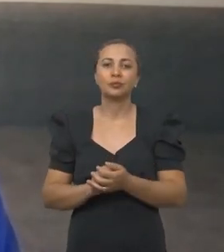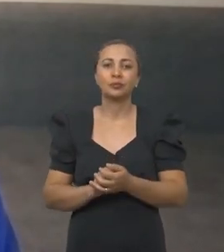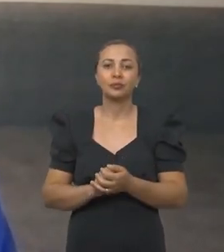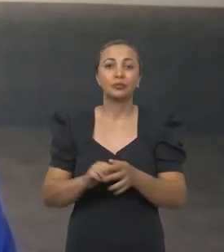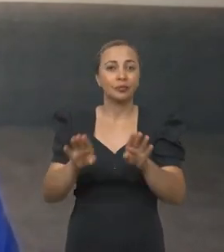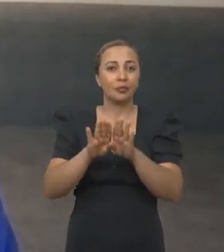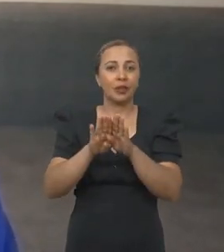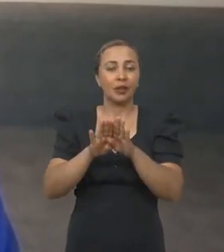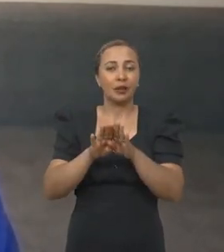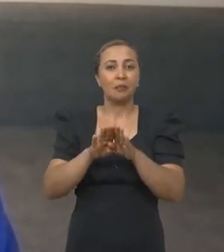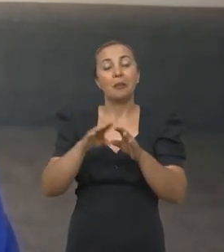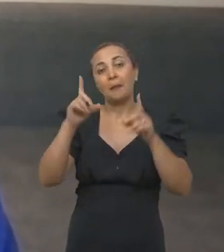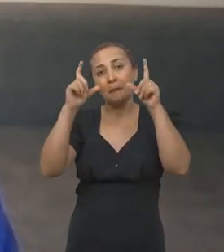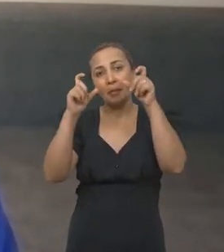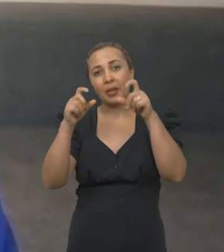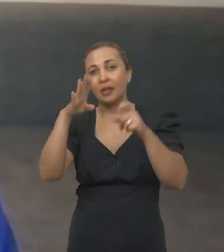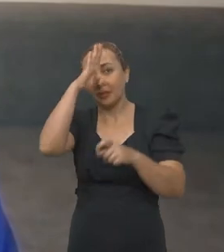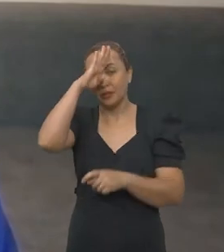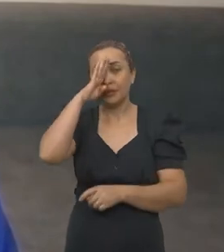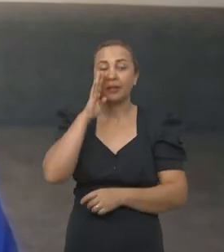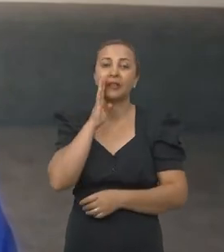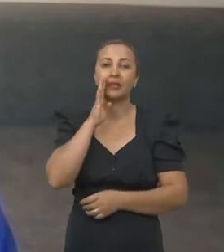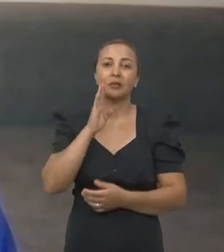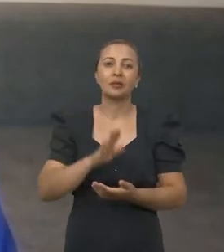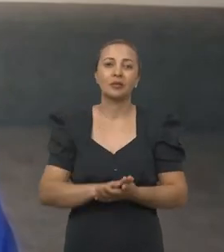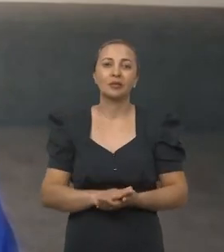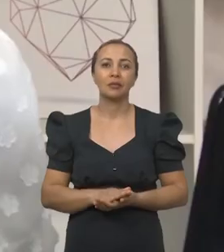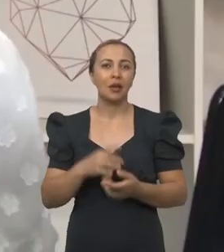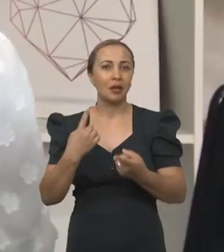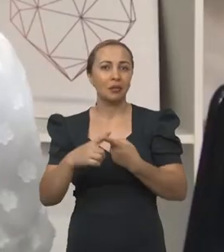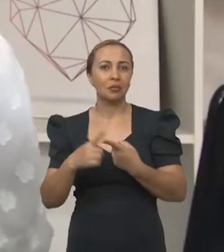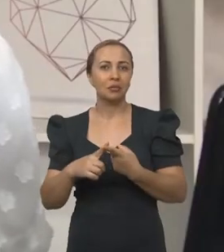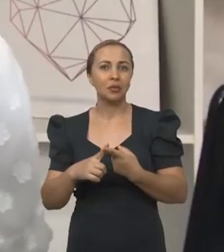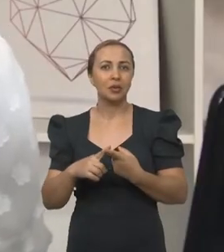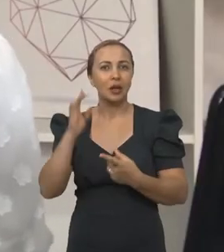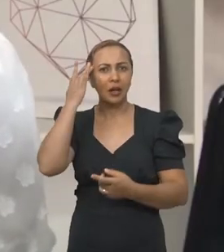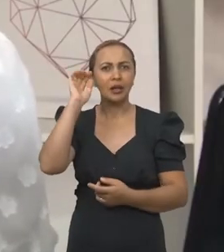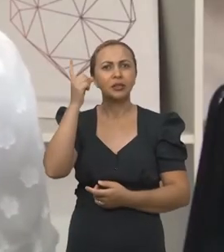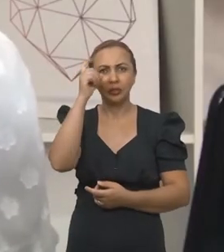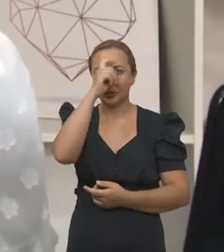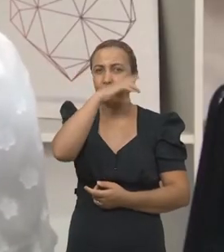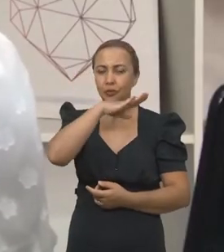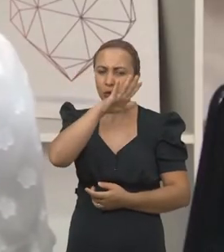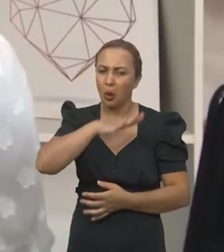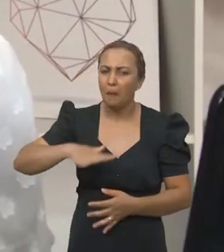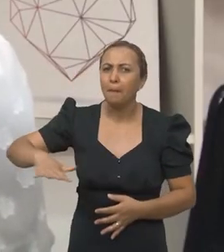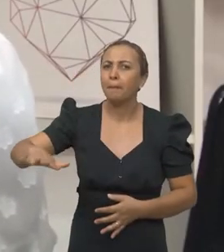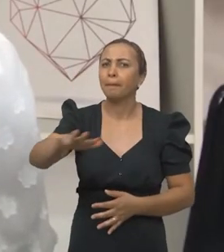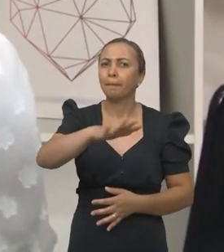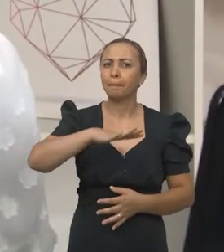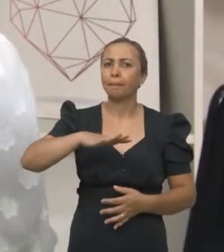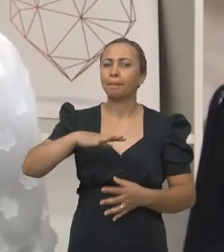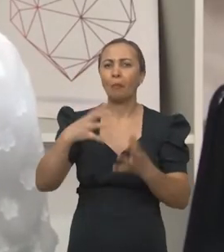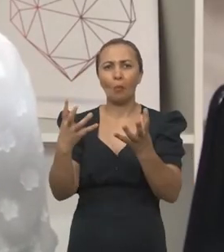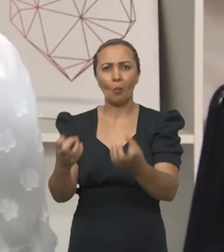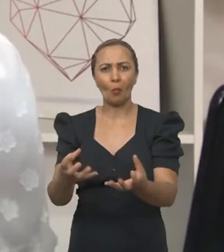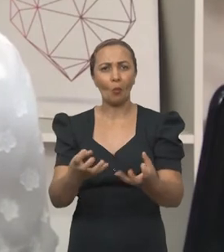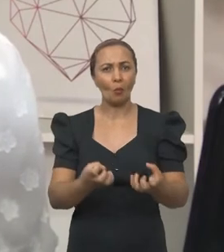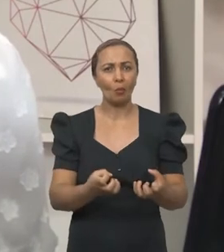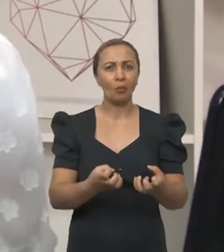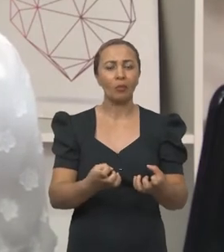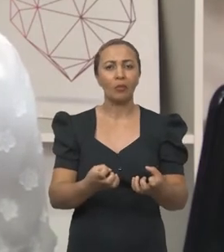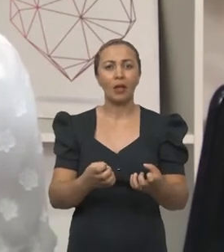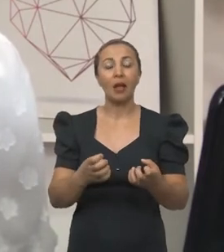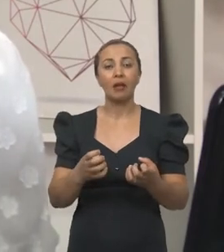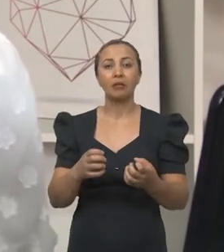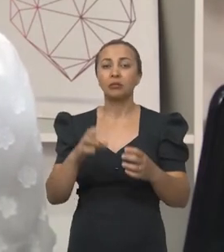e o principalmente imagens gratuitas e porque será que é tão difícil uma peça áreas secas do